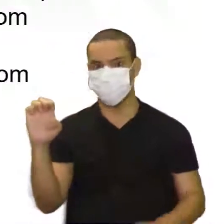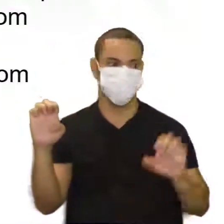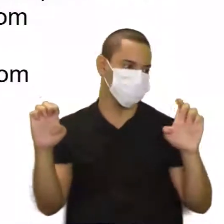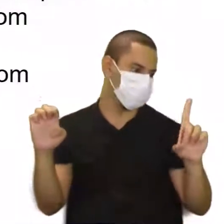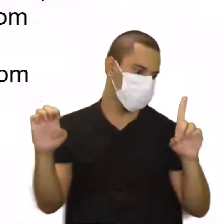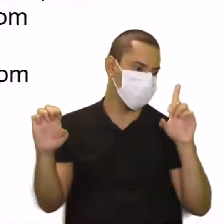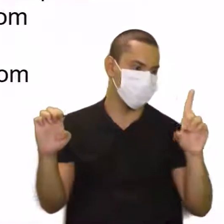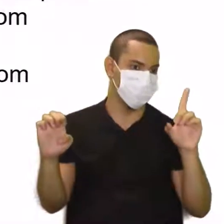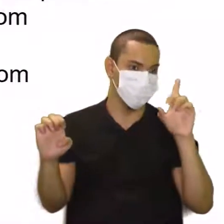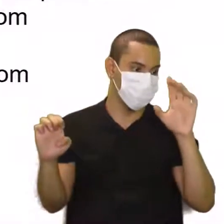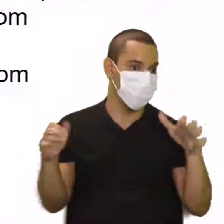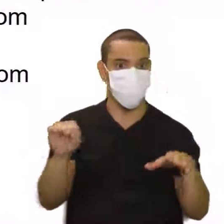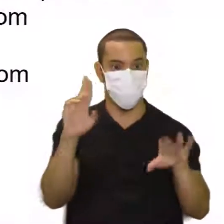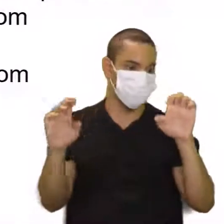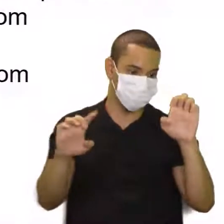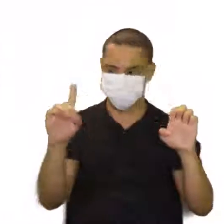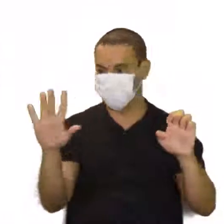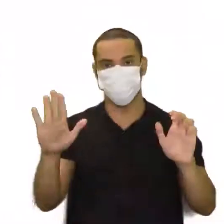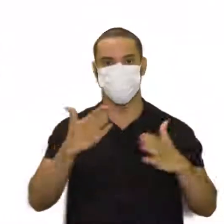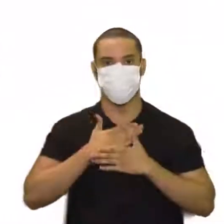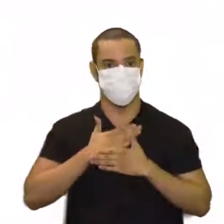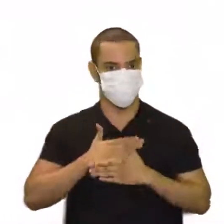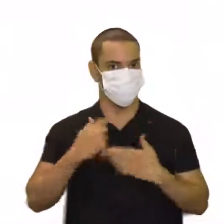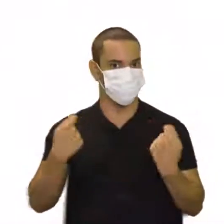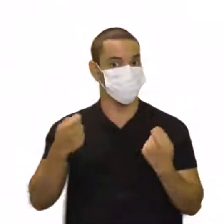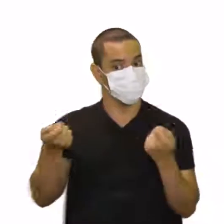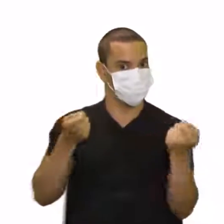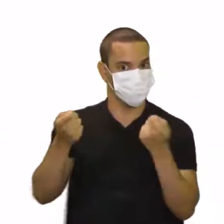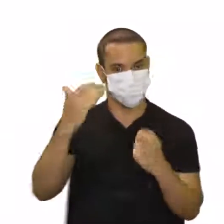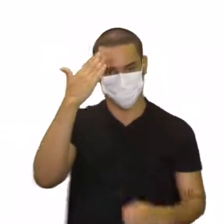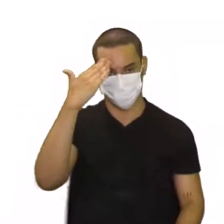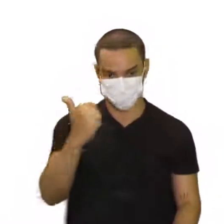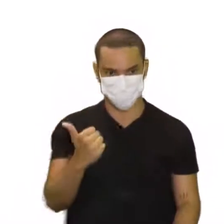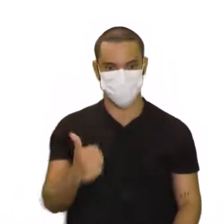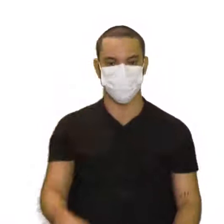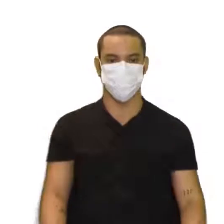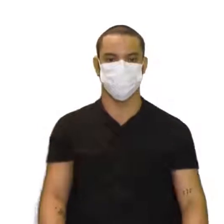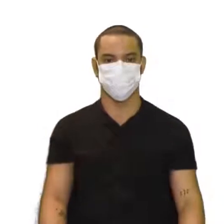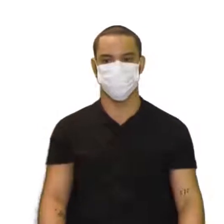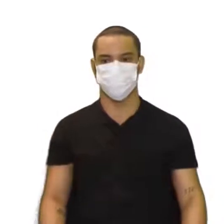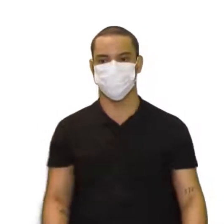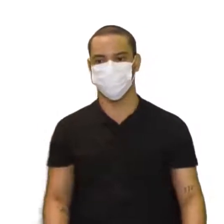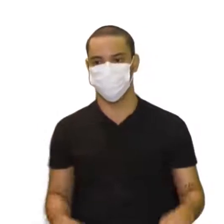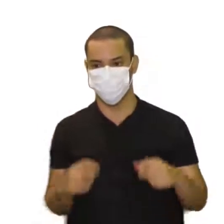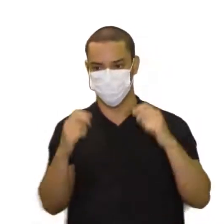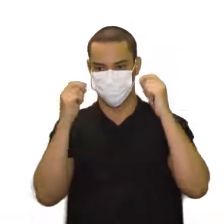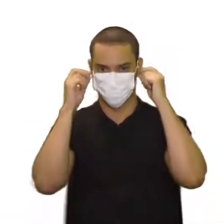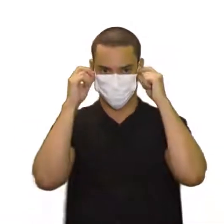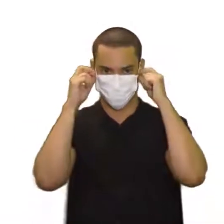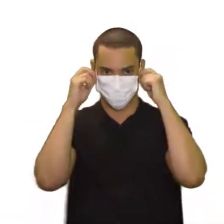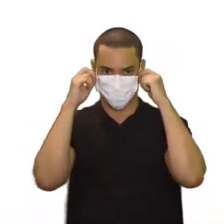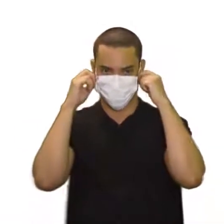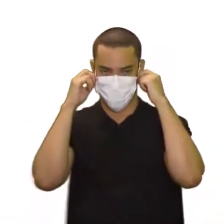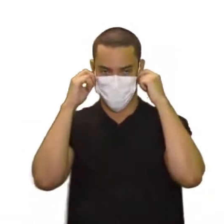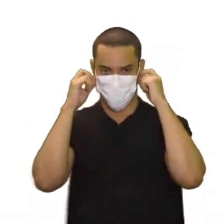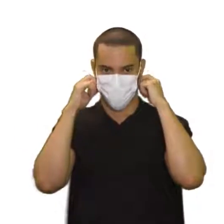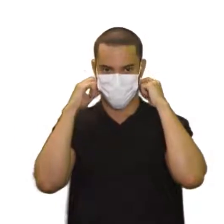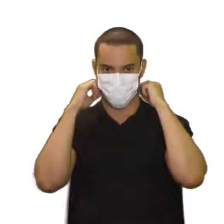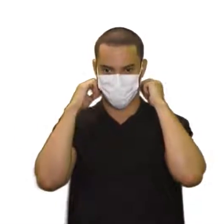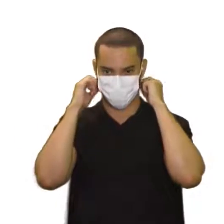esquerda e o ímã para a direita, com a polaridade invertida, entendido? E tá aqui a figurinha, como mostra a figura do enunciado, tá